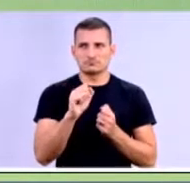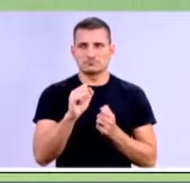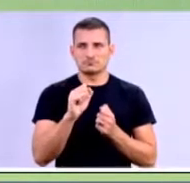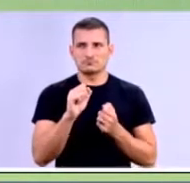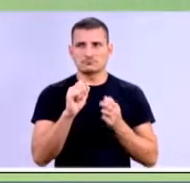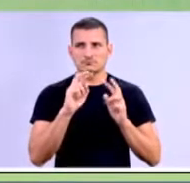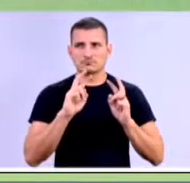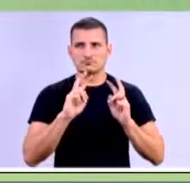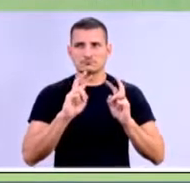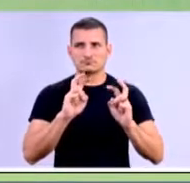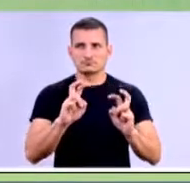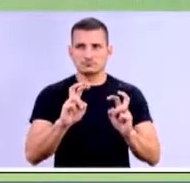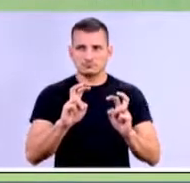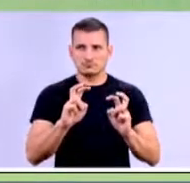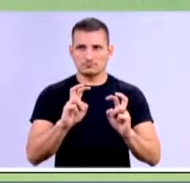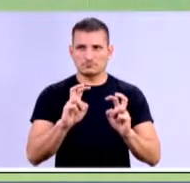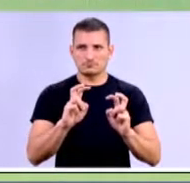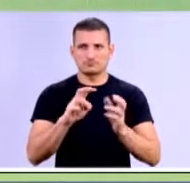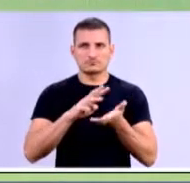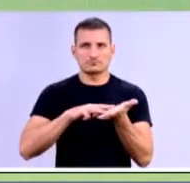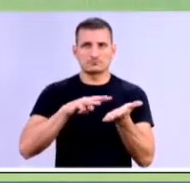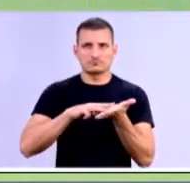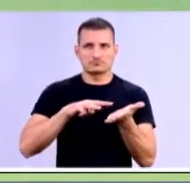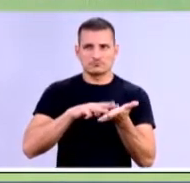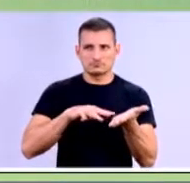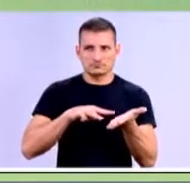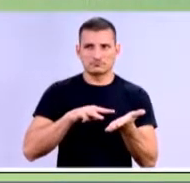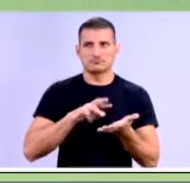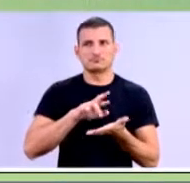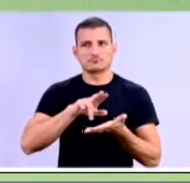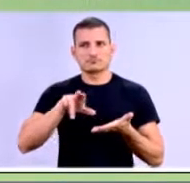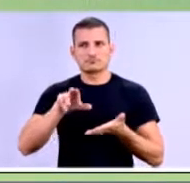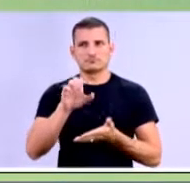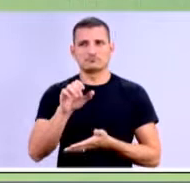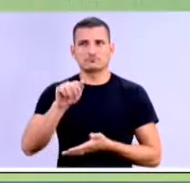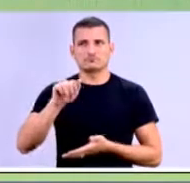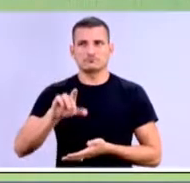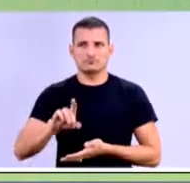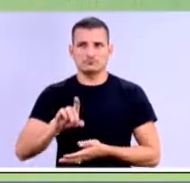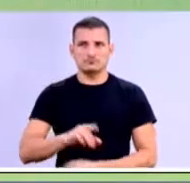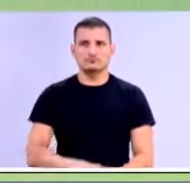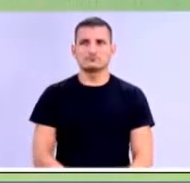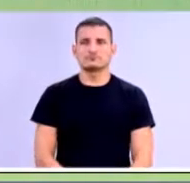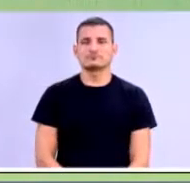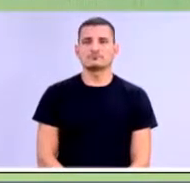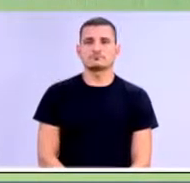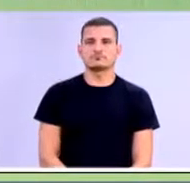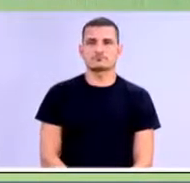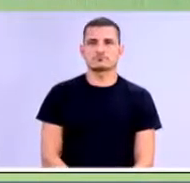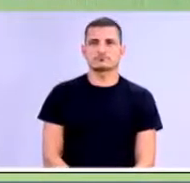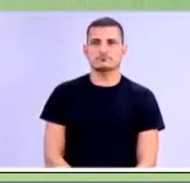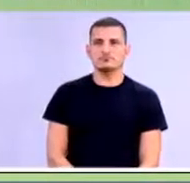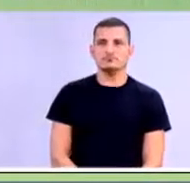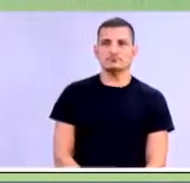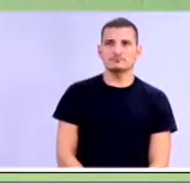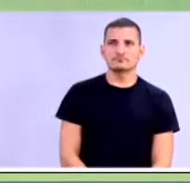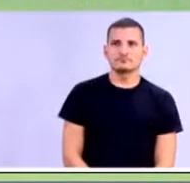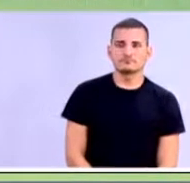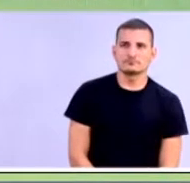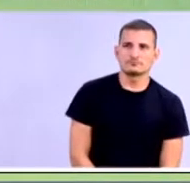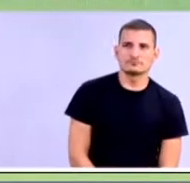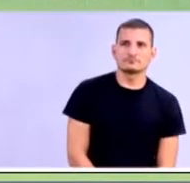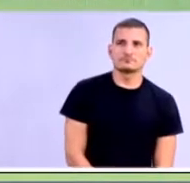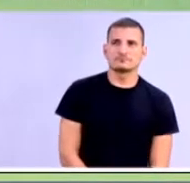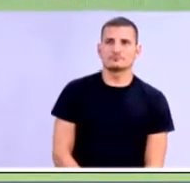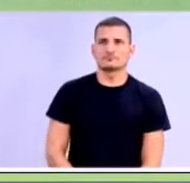observar entre os tipos de metodologias para EAD? Olha só, peço